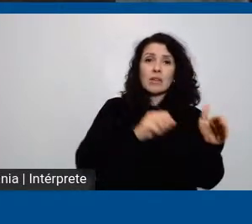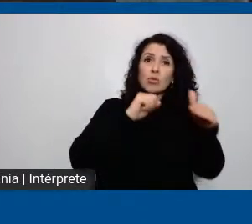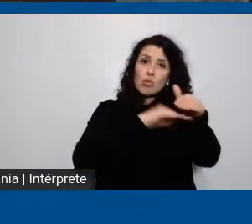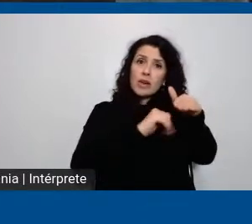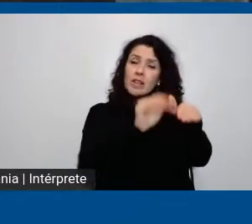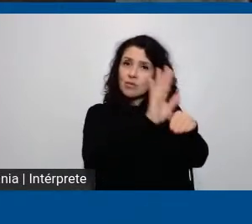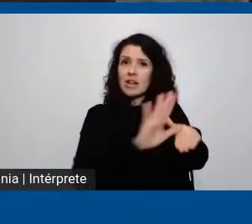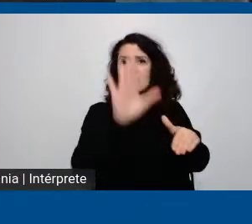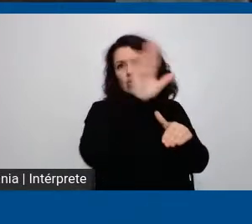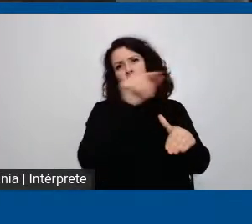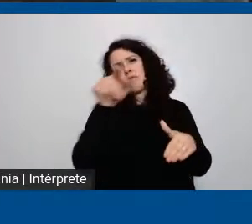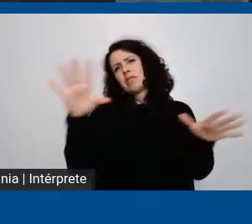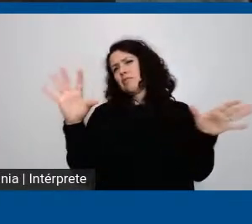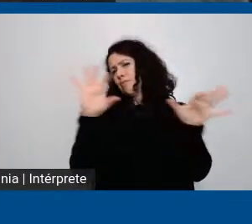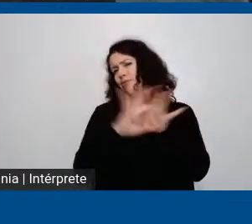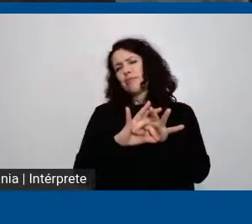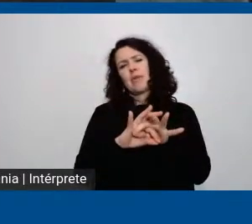Né?